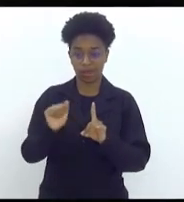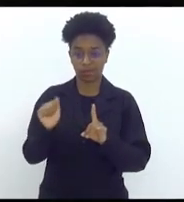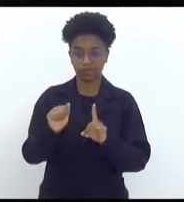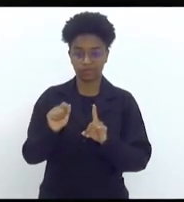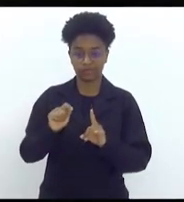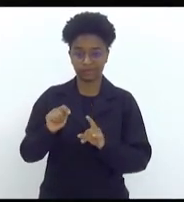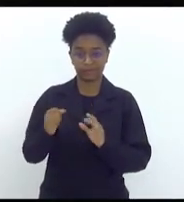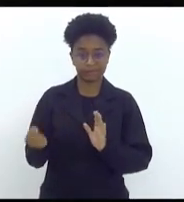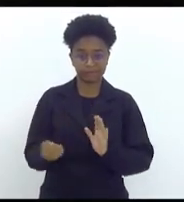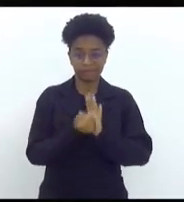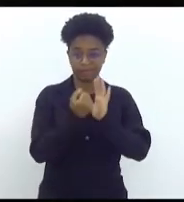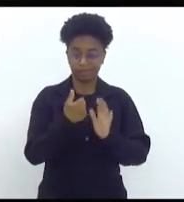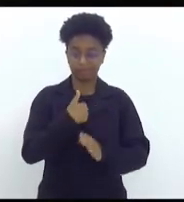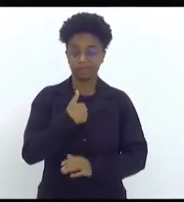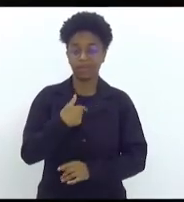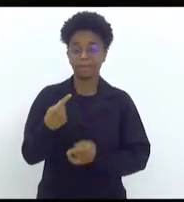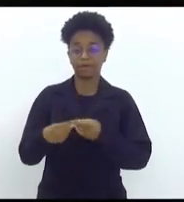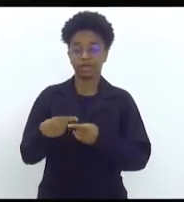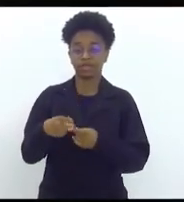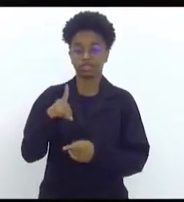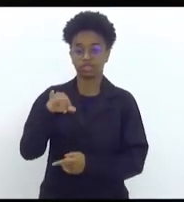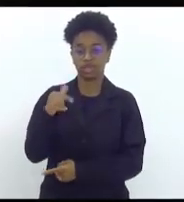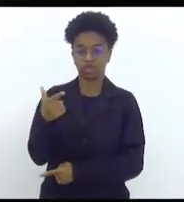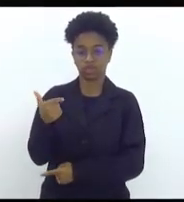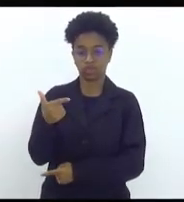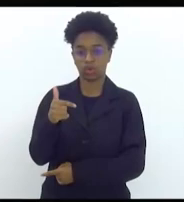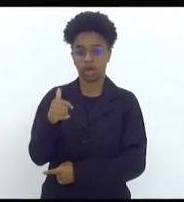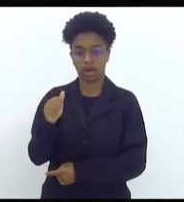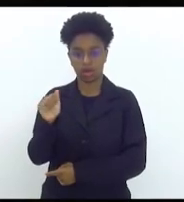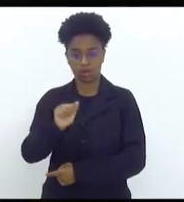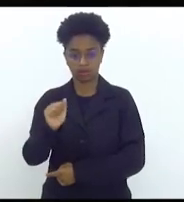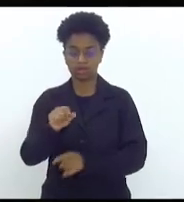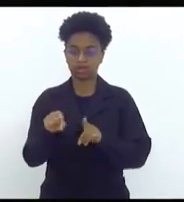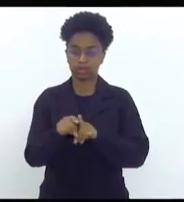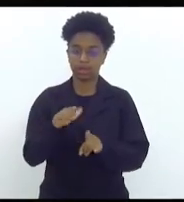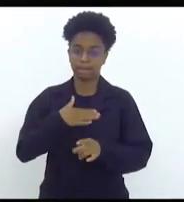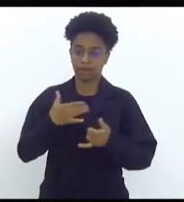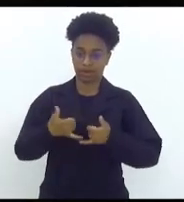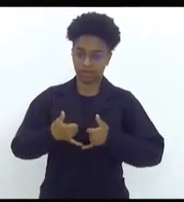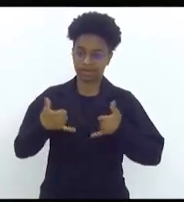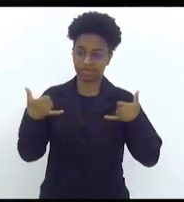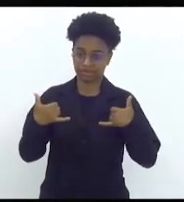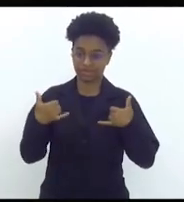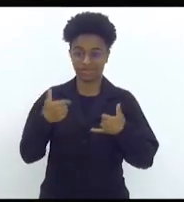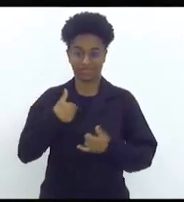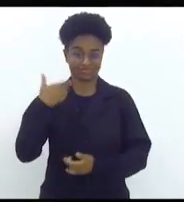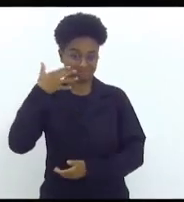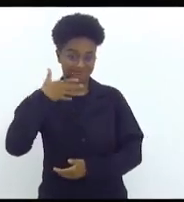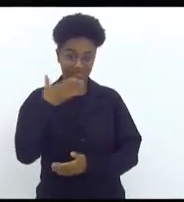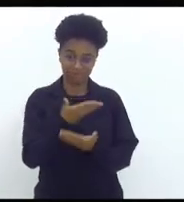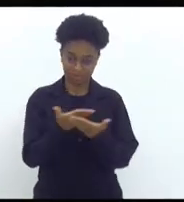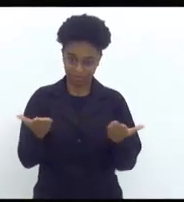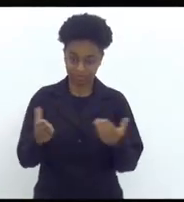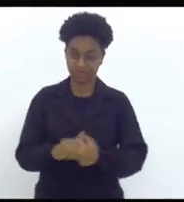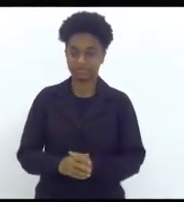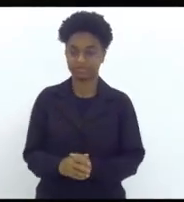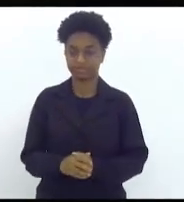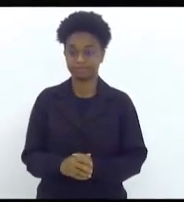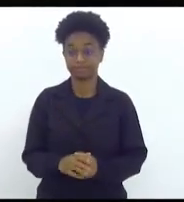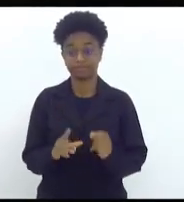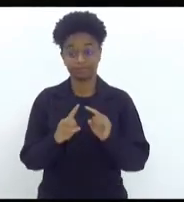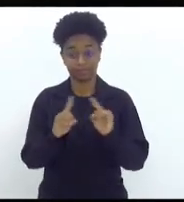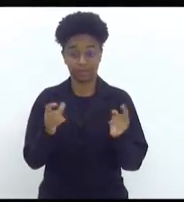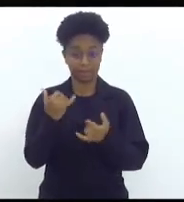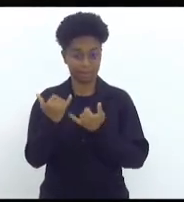diversas formas até porque 12 de agosto é também o meu aniversário aniversário dessa parlamentar que vos fala mas bom